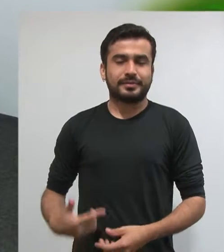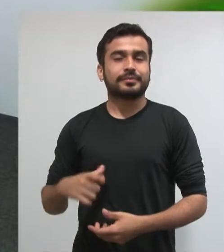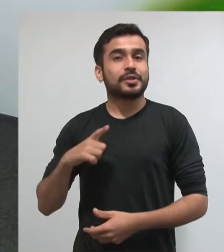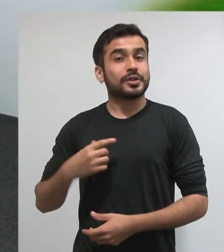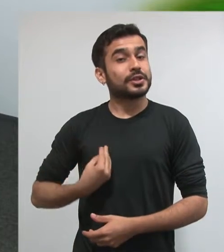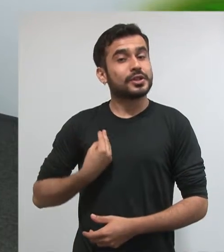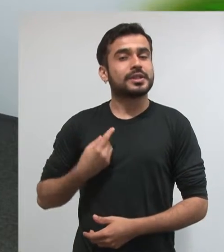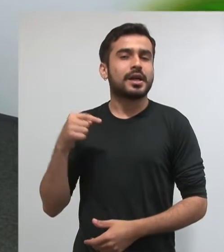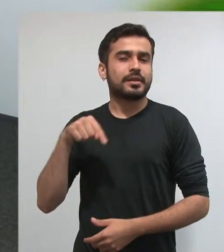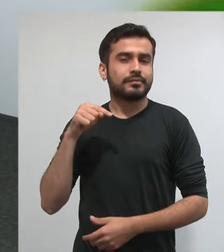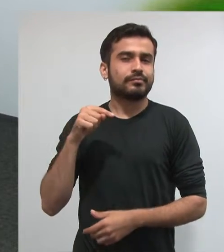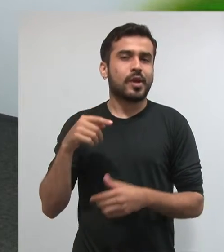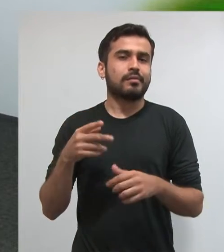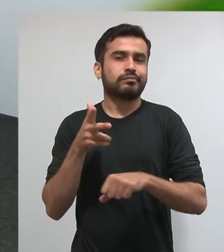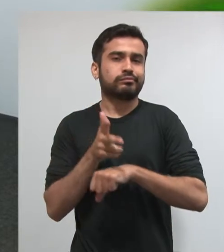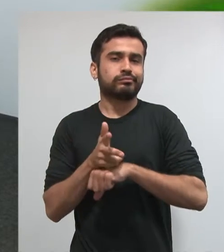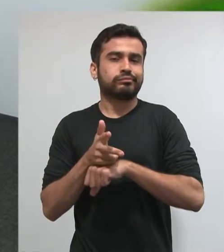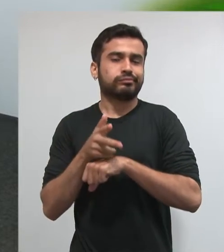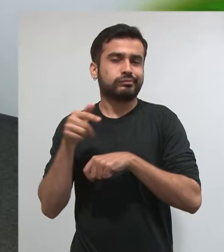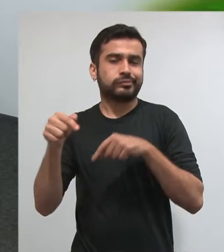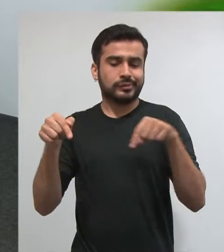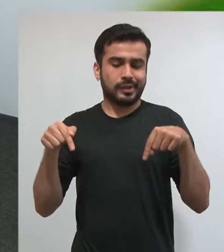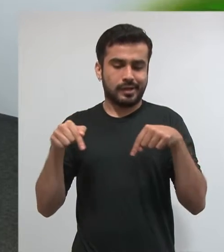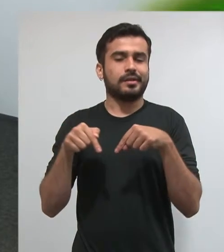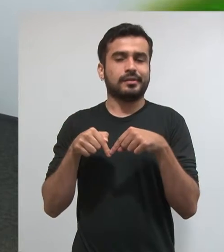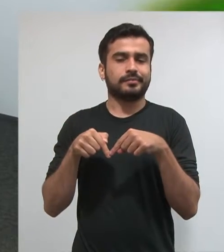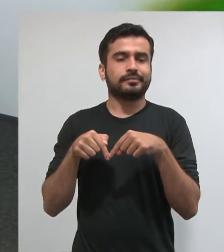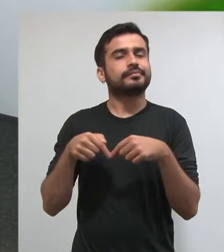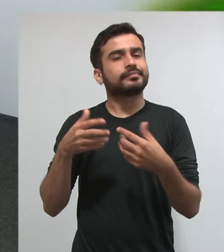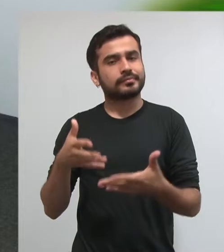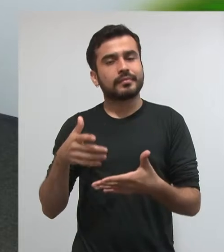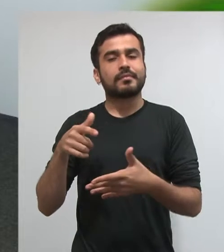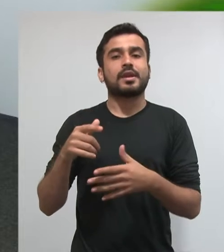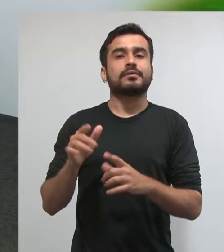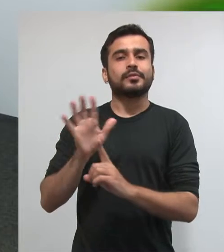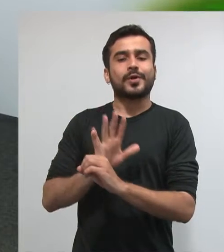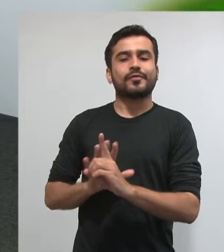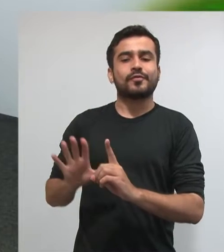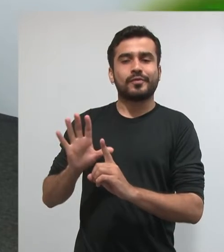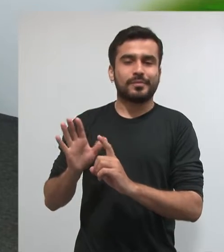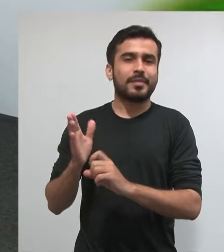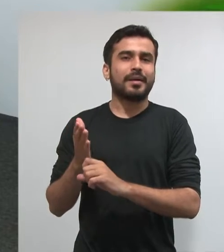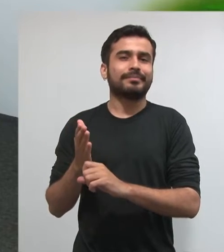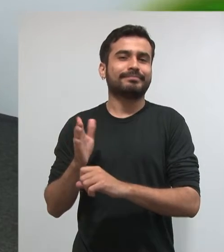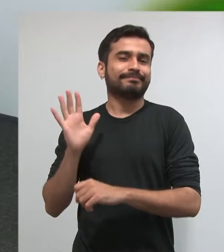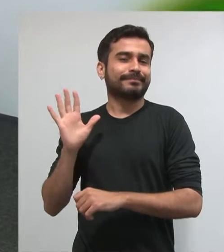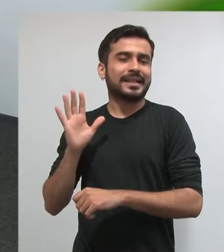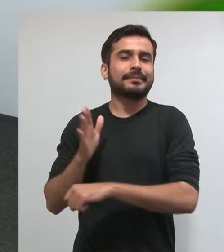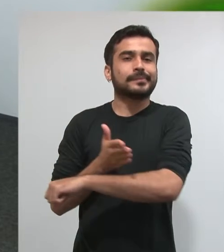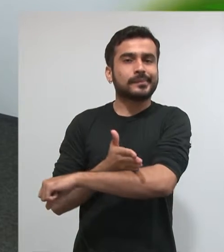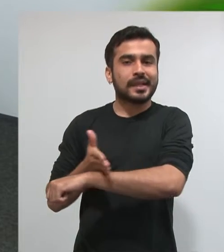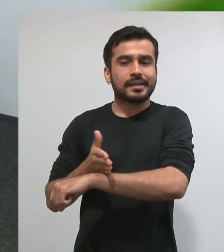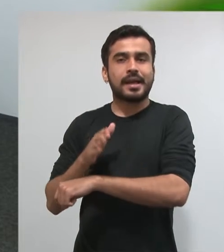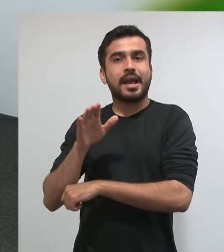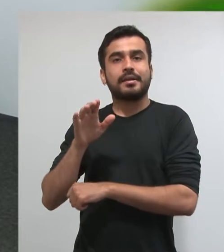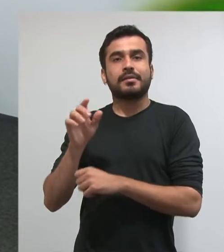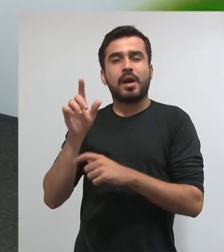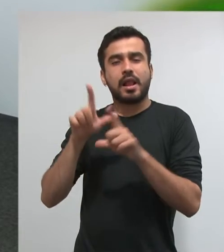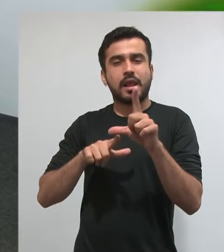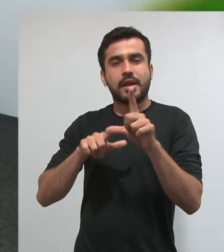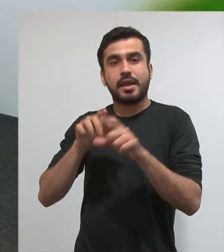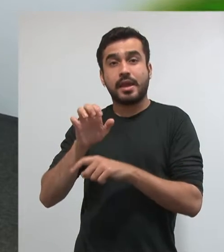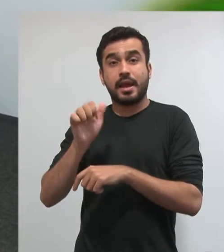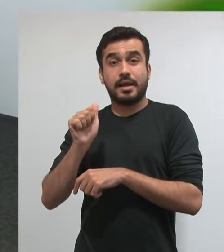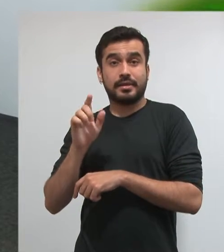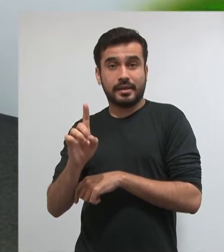nos estúdios de gravação do IFRO Campus Porto Velho Zona Norte, onde ao fundo nós temos uma parede branca com as iniciais EAD, Mudando